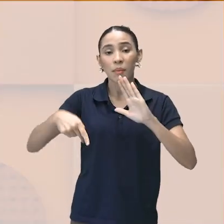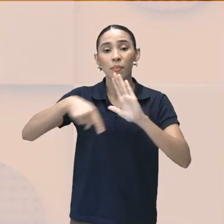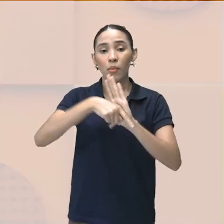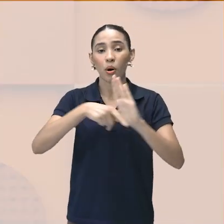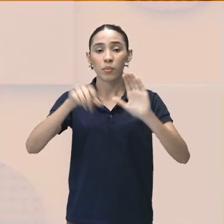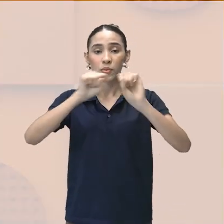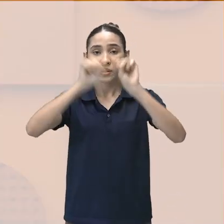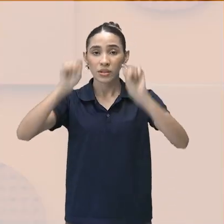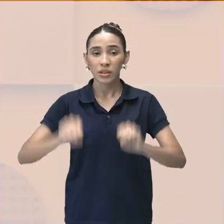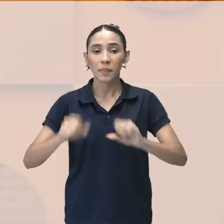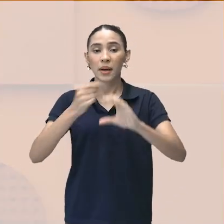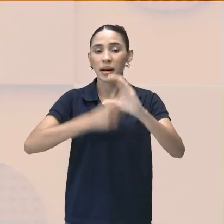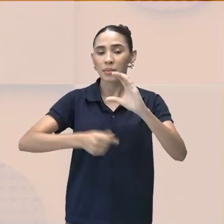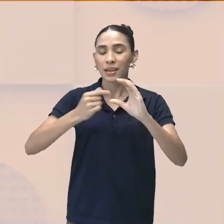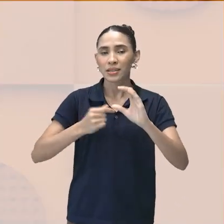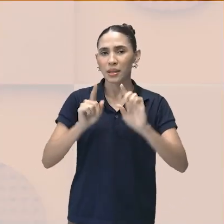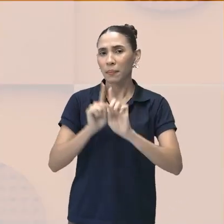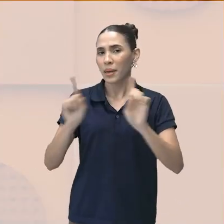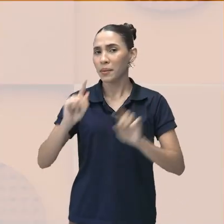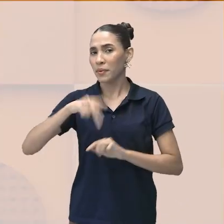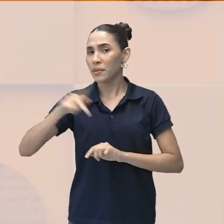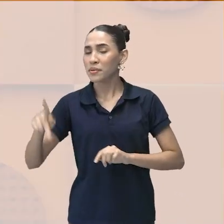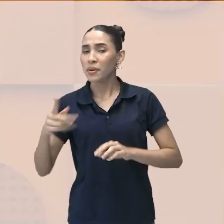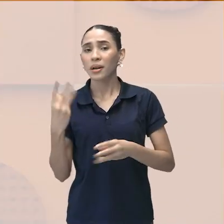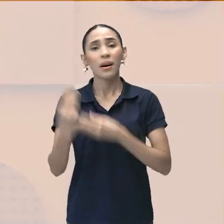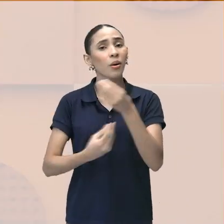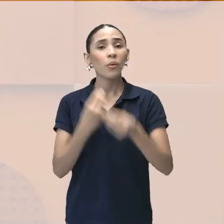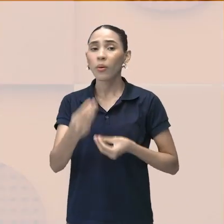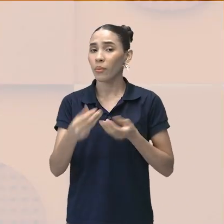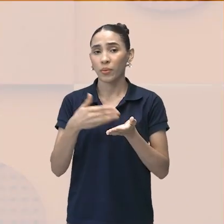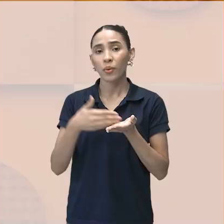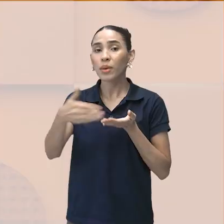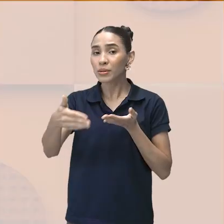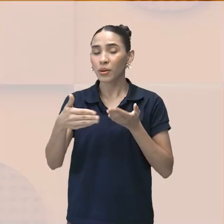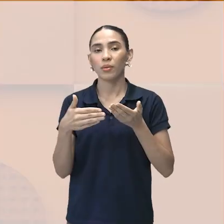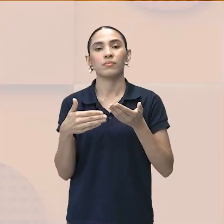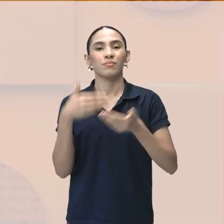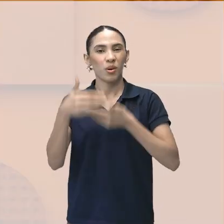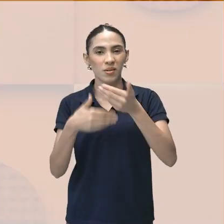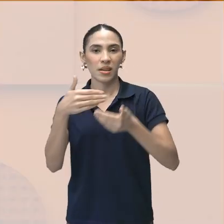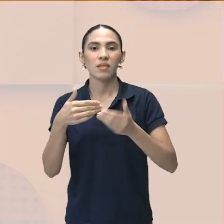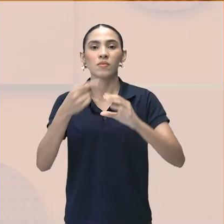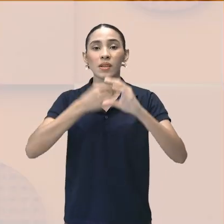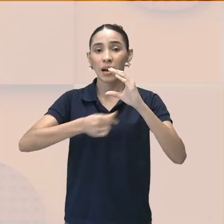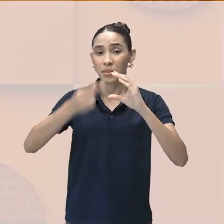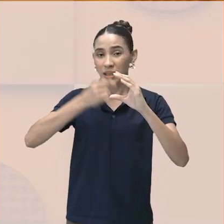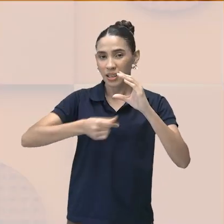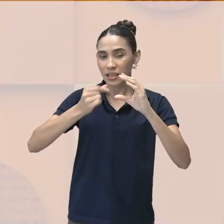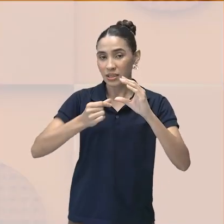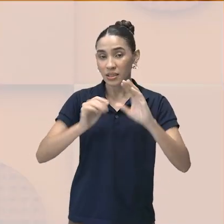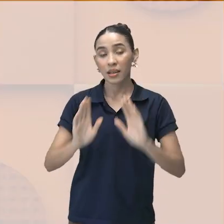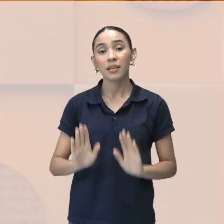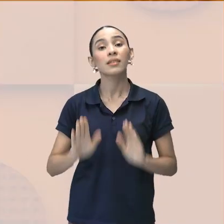sistema capitalista. Mas, professora, como é que iniciou esse processo capitalista?